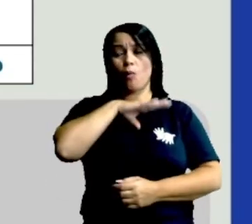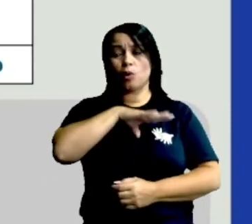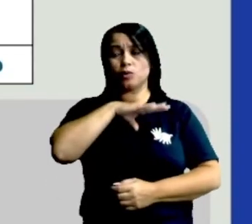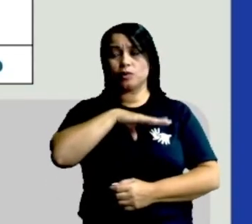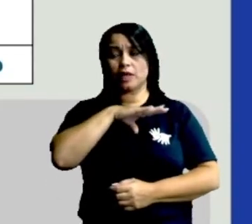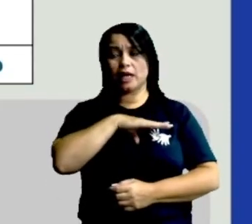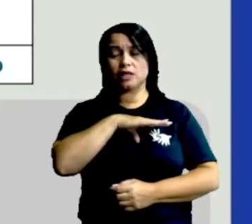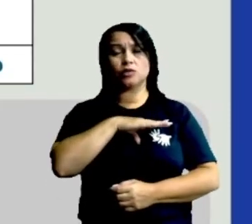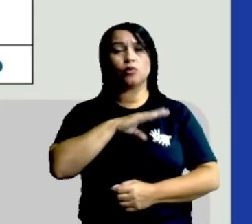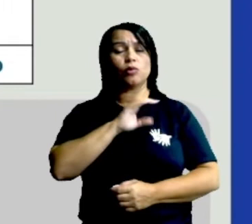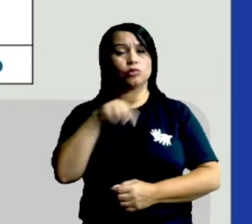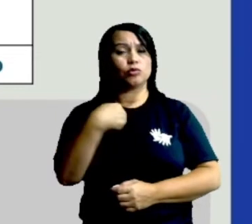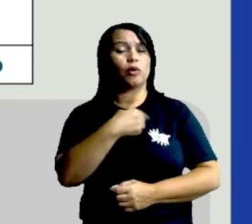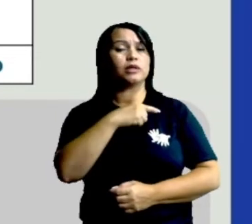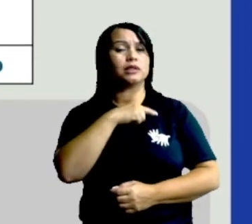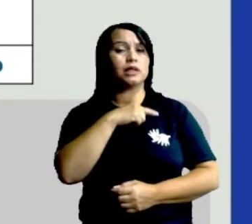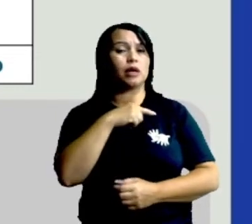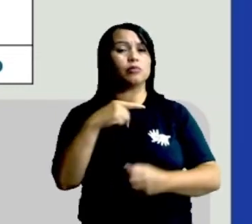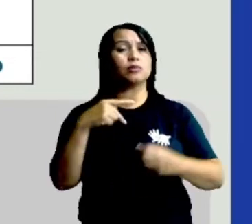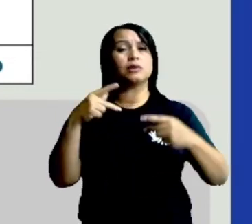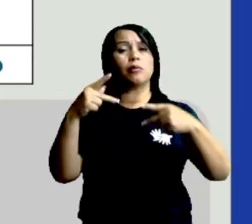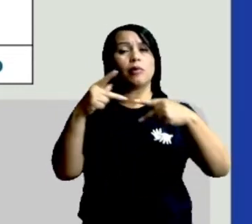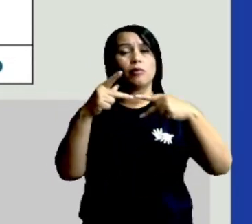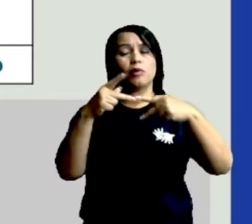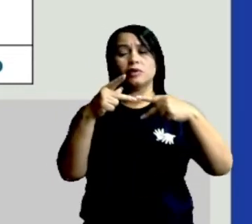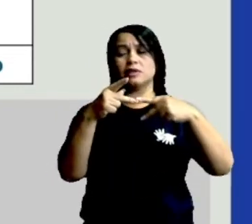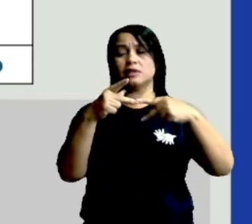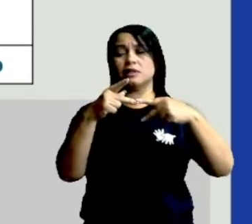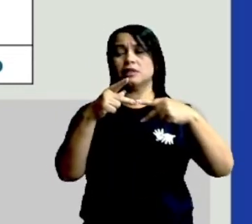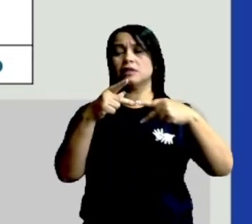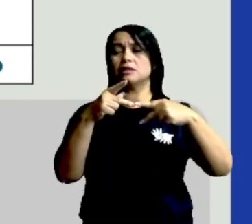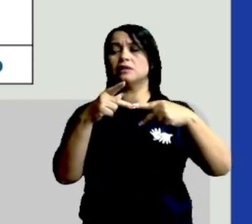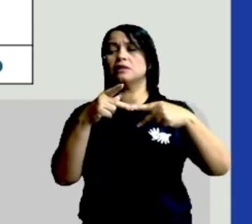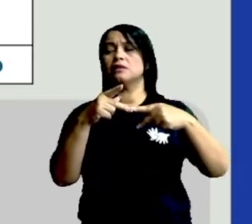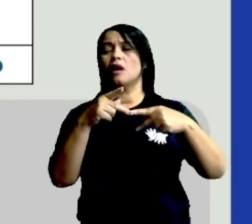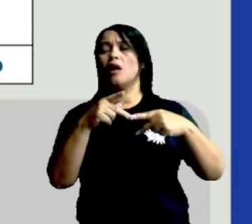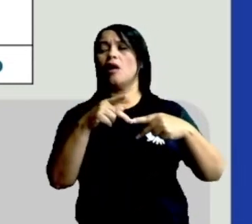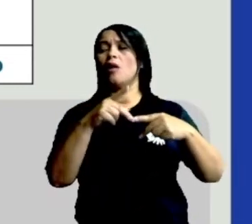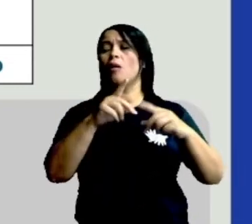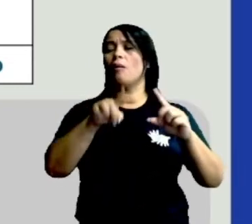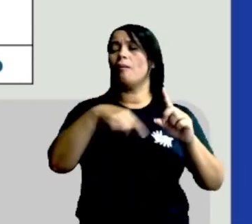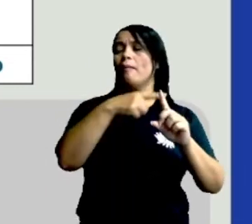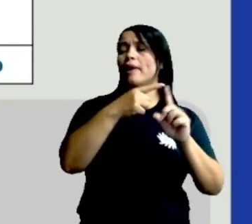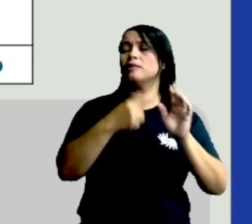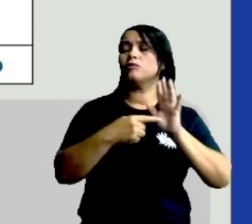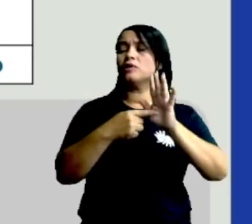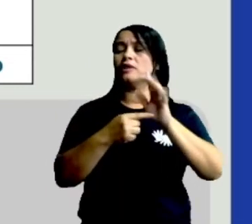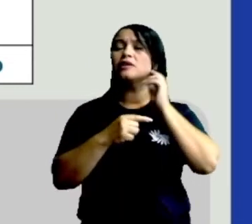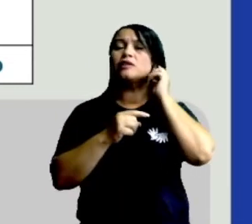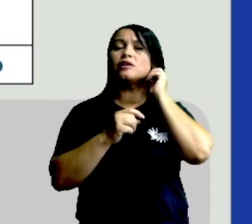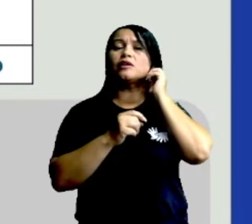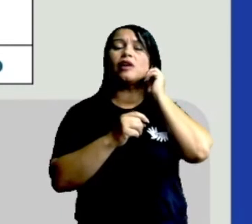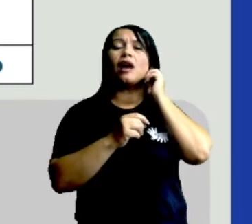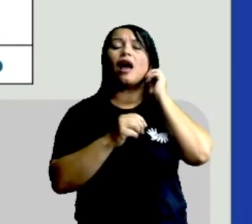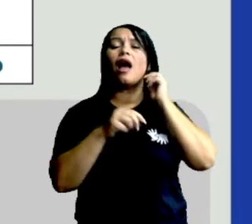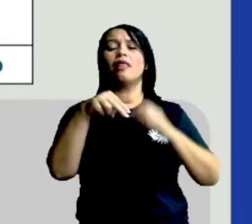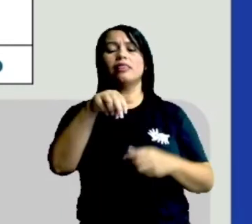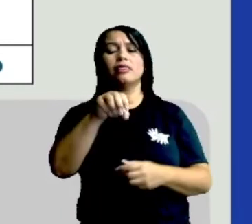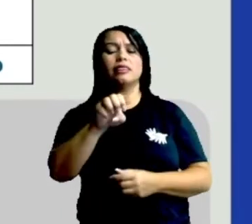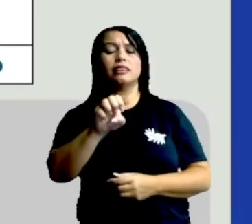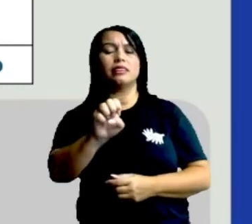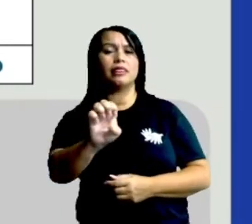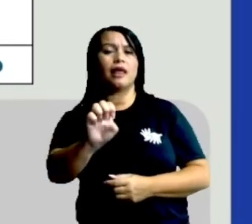português, quando a gente tem a preposição em mais o demonstrativo este, aí a gente diz